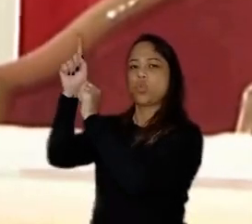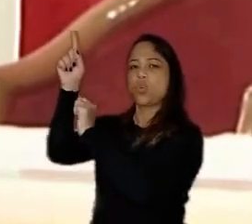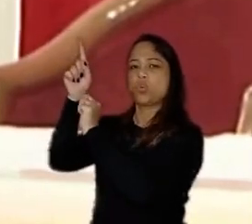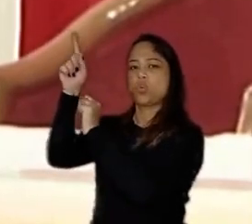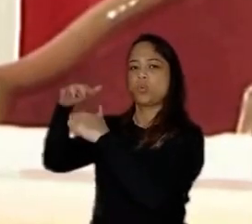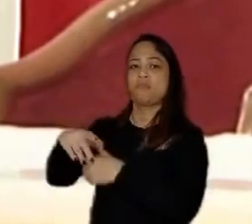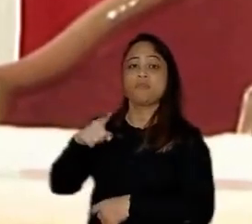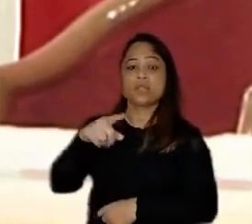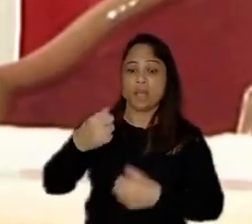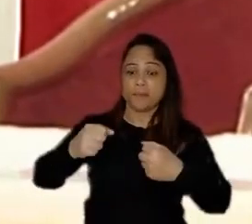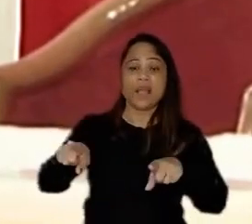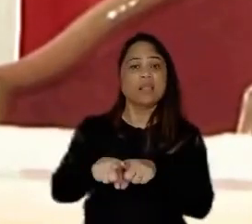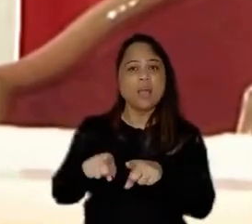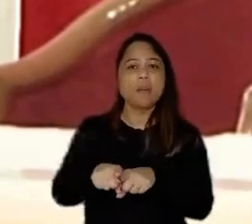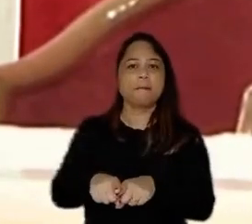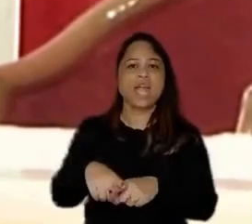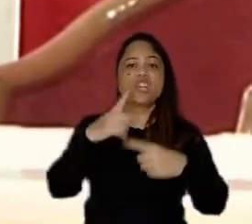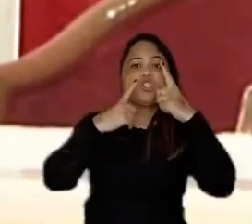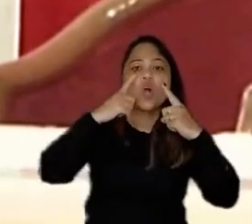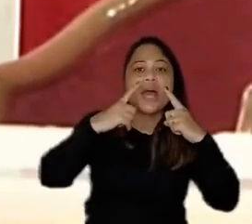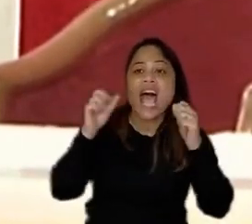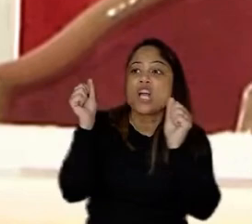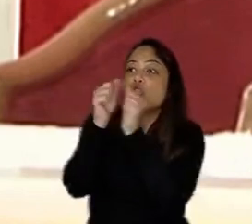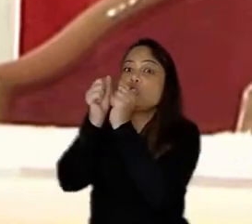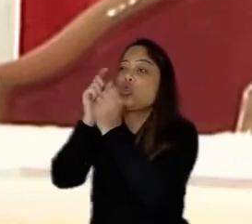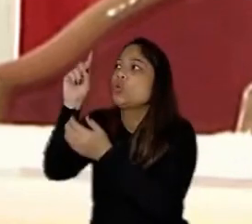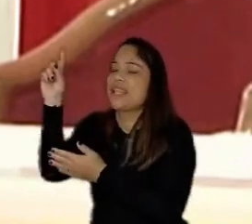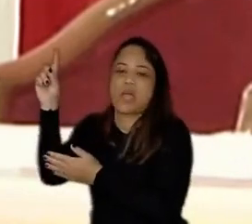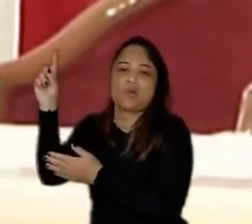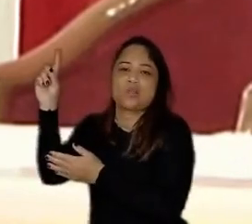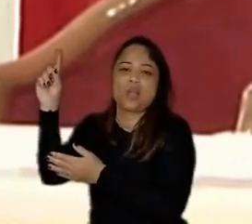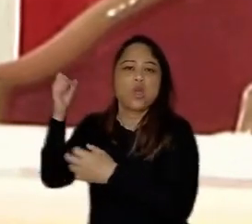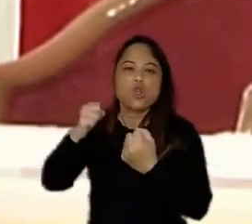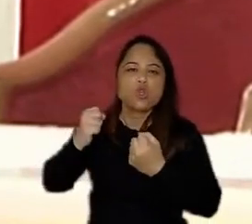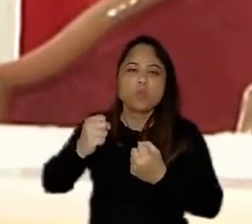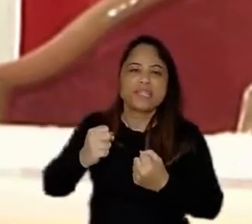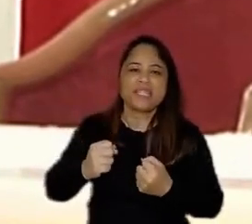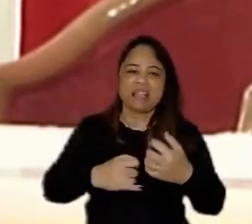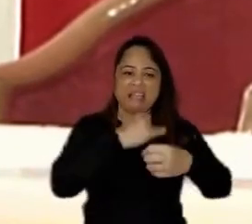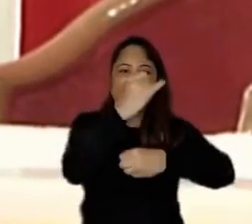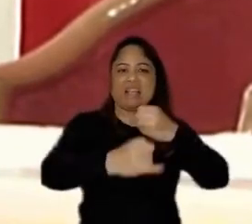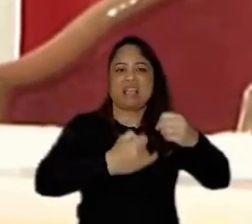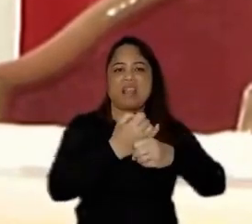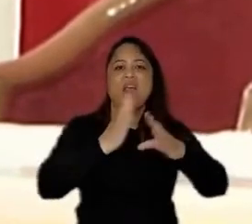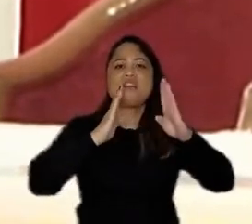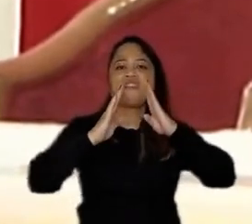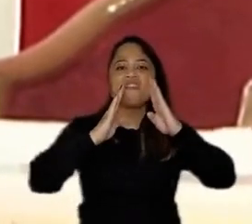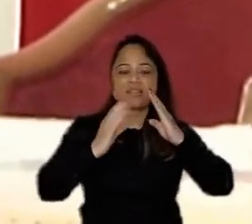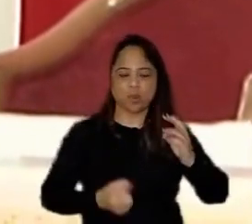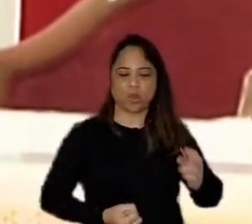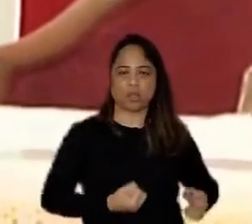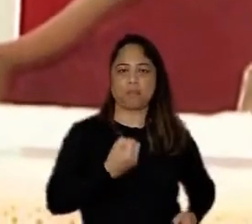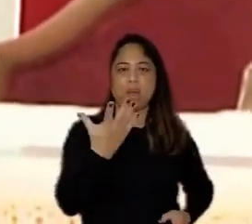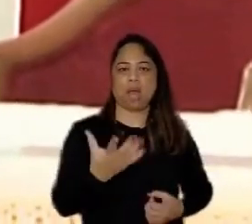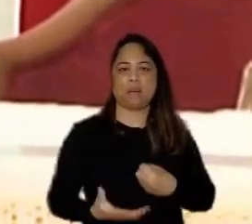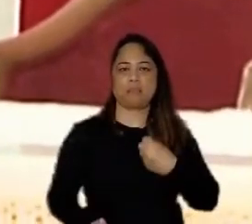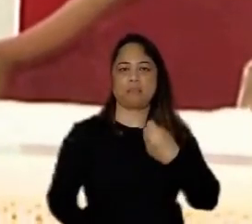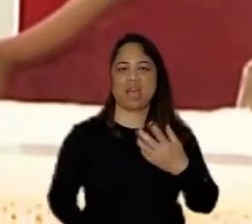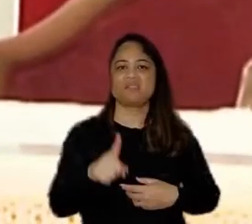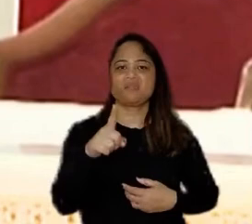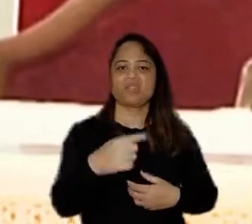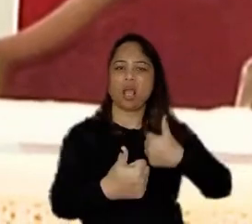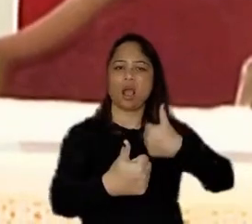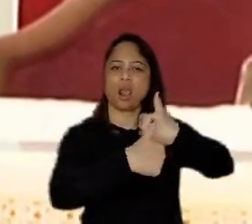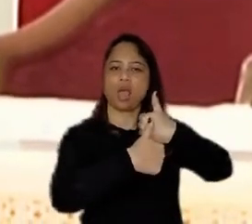você precisa começar a chorar com Ele. Não vai desabafar na internet, não. O máximo que você vai ganhar é um like.